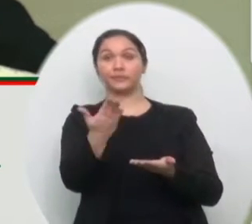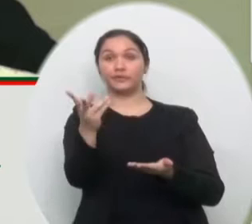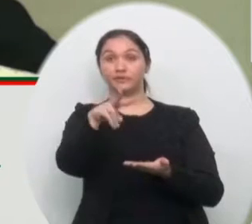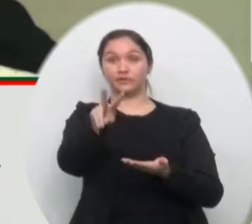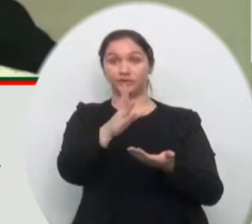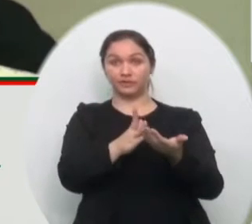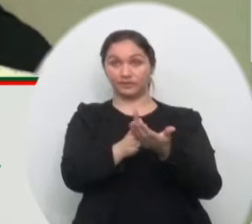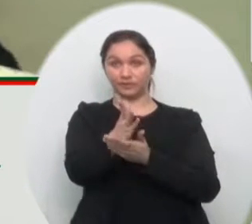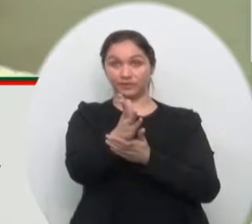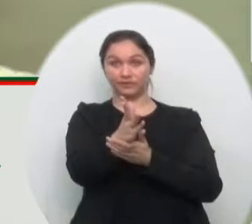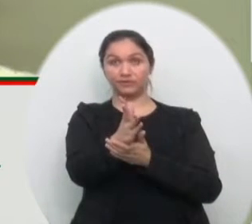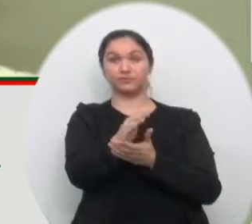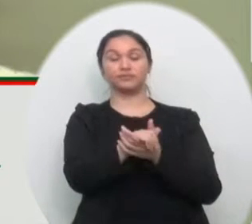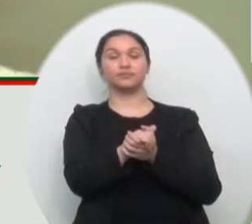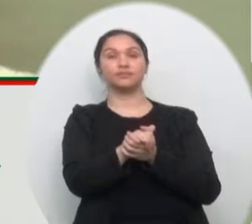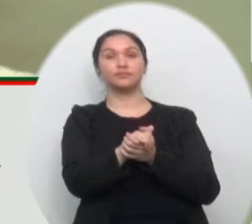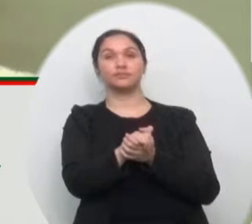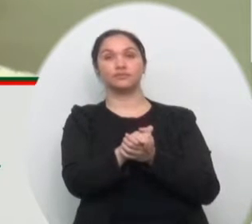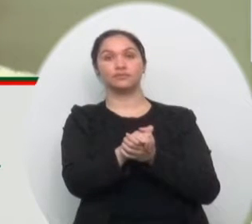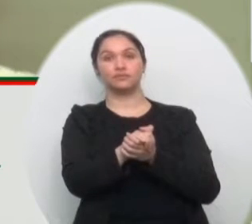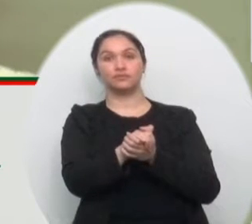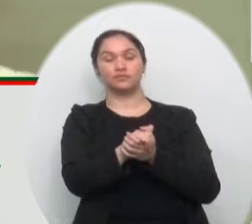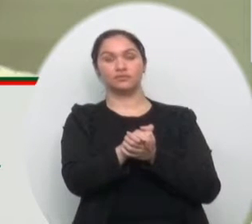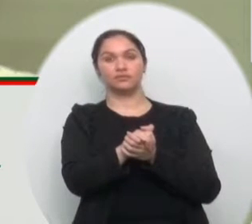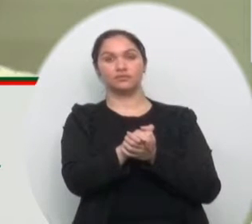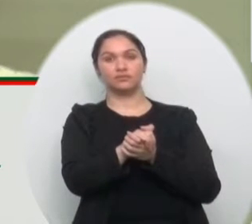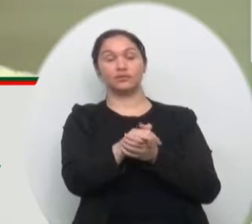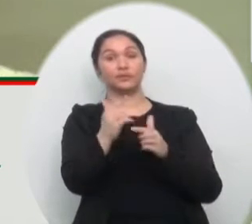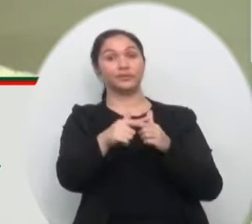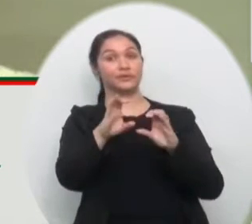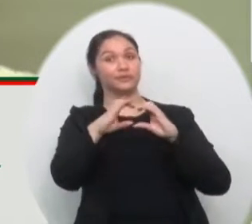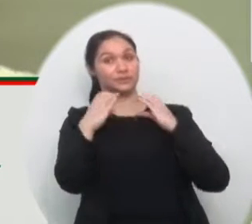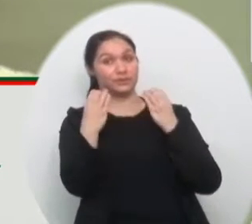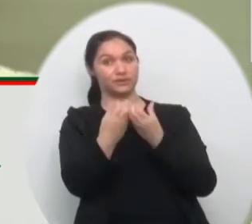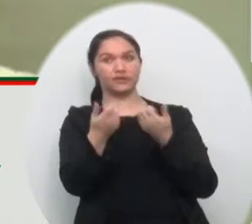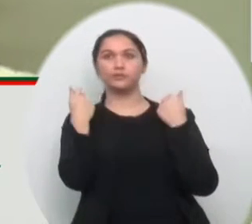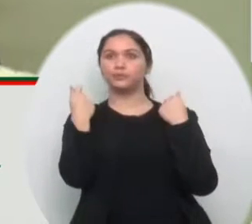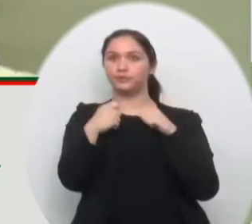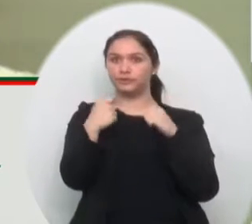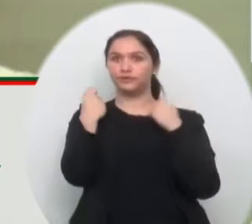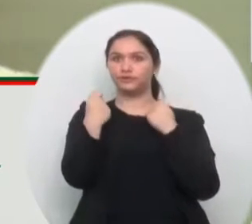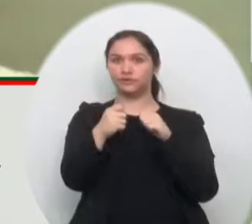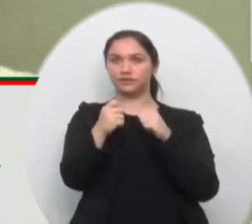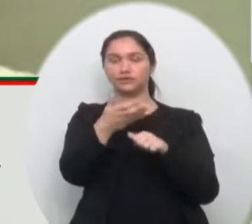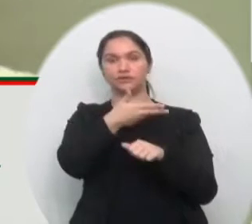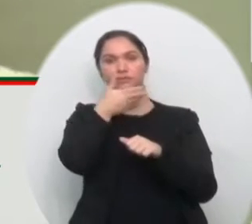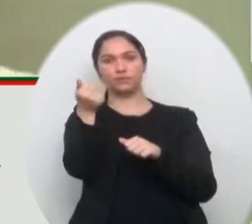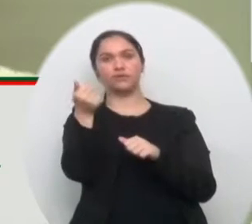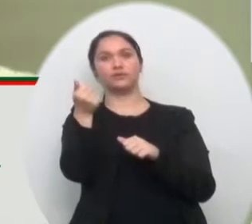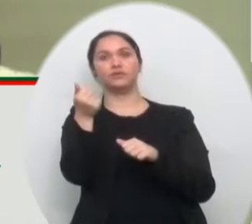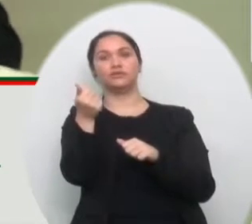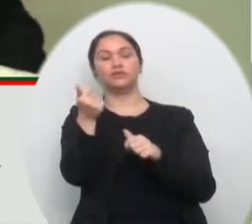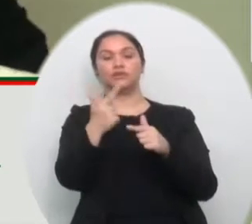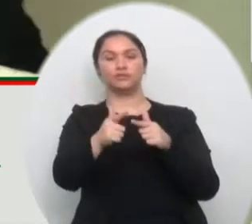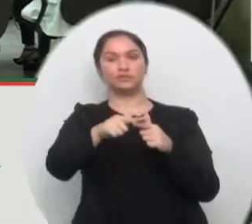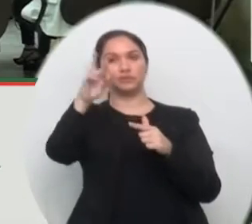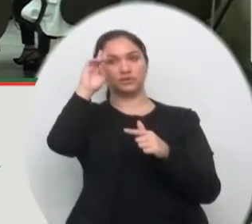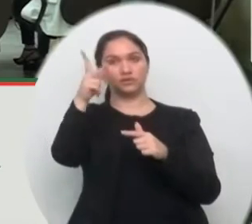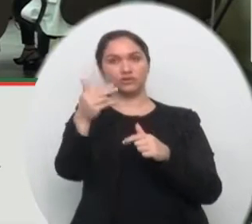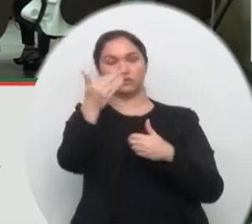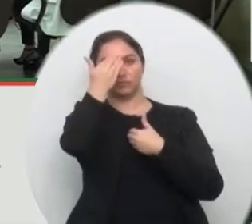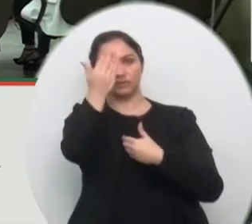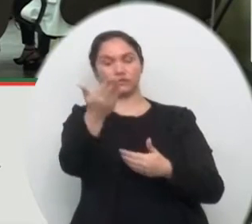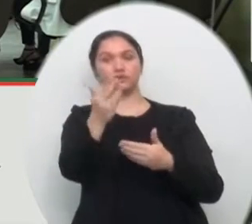dos novos colegas ali e verifique que a comunidade está realmente necessitada. Muito obrigado e até mais.